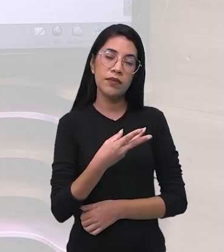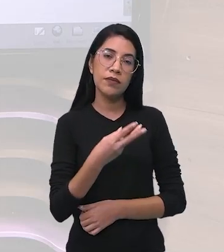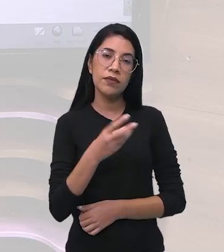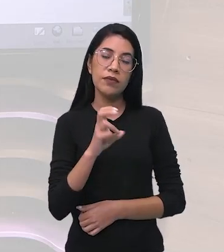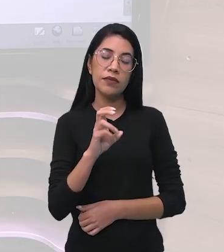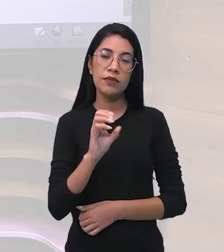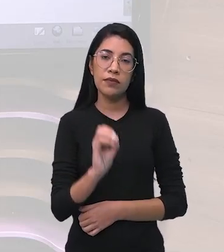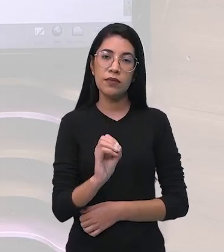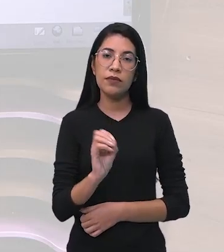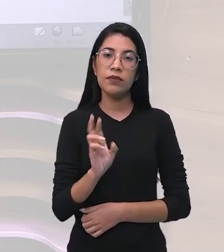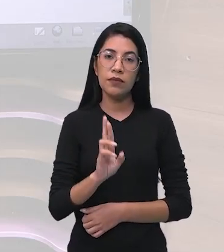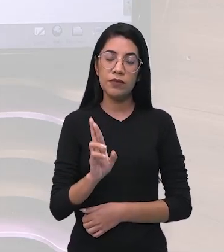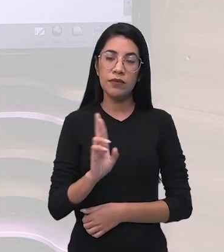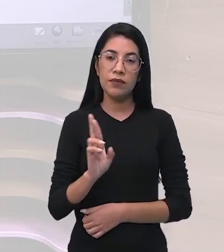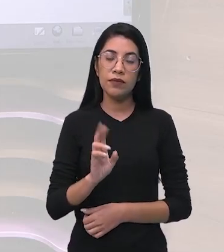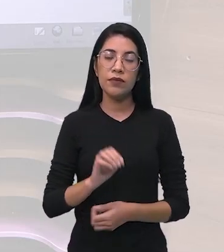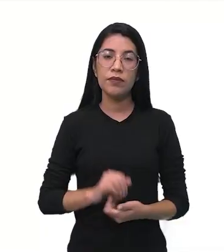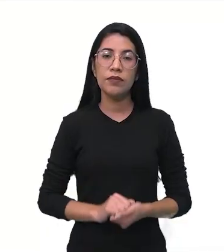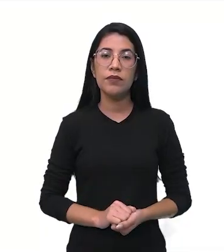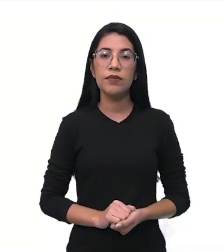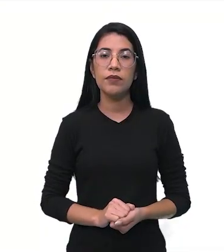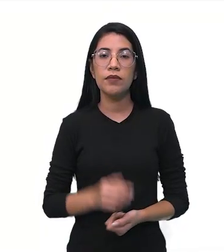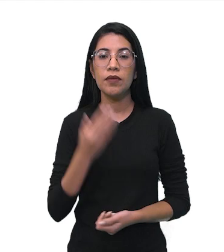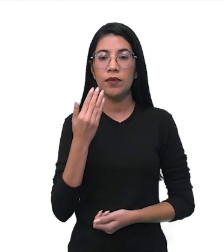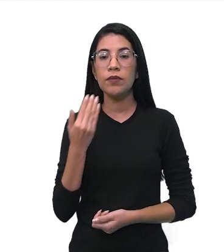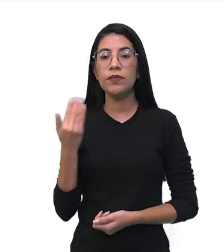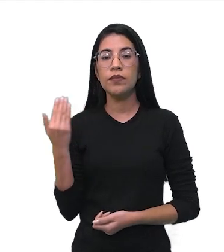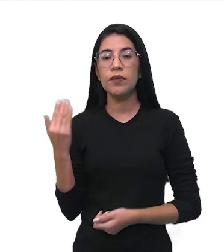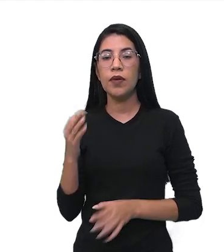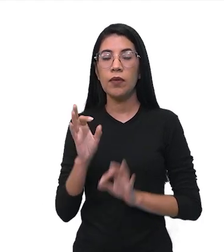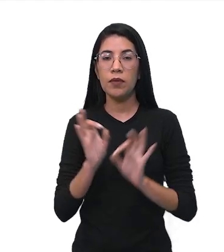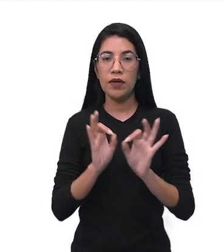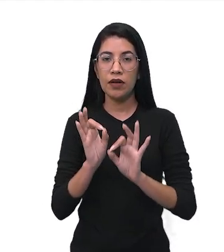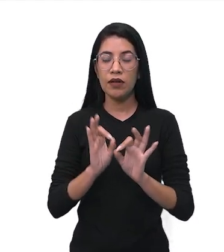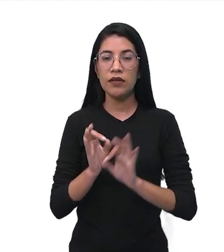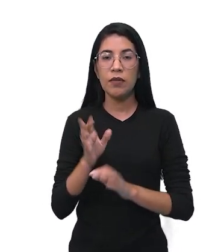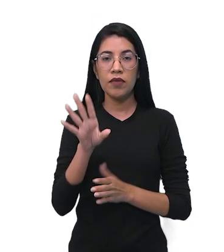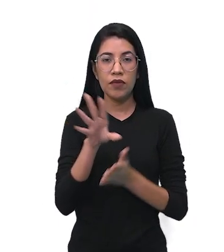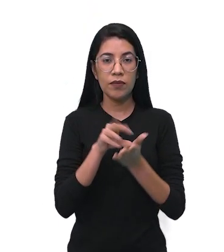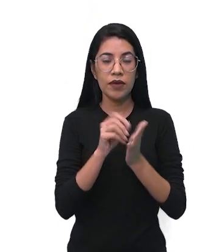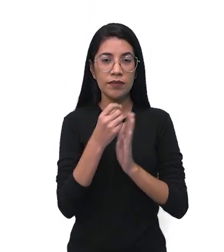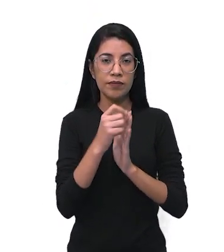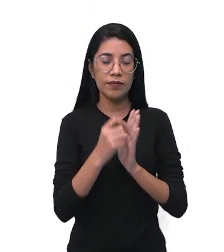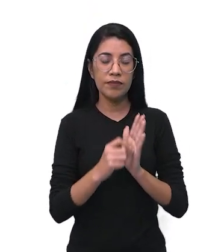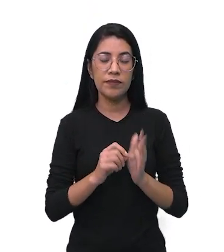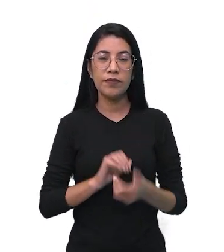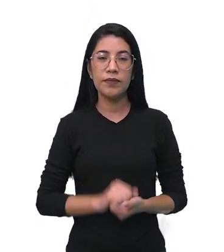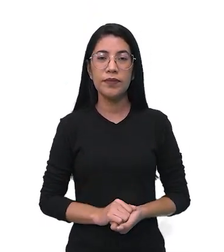R$1.350. Viram só? Vamos voltar aqui para a gente escrever então? Então, já que